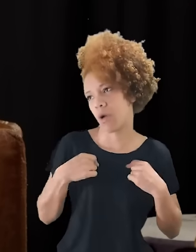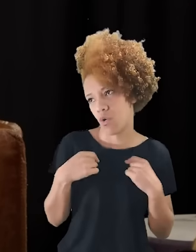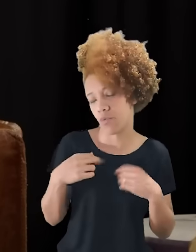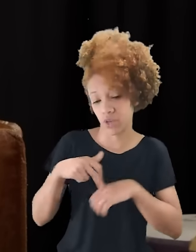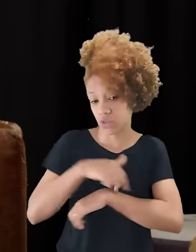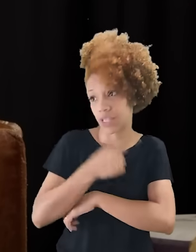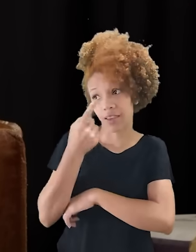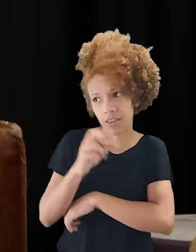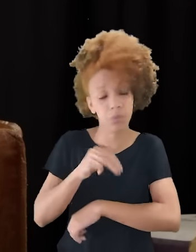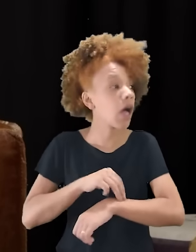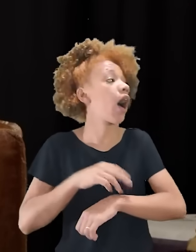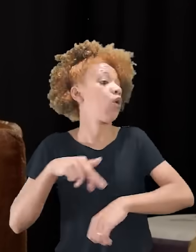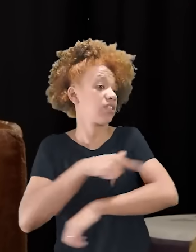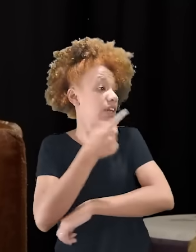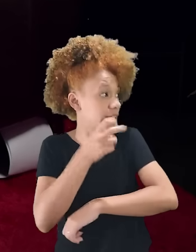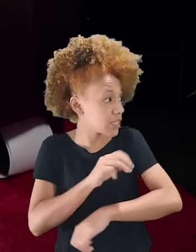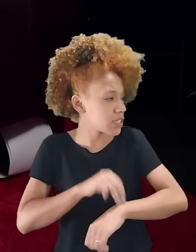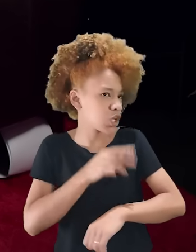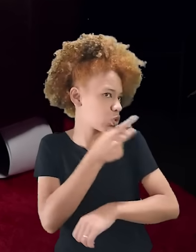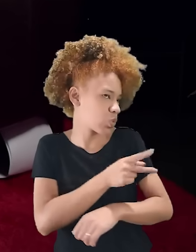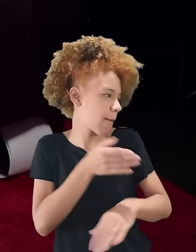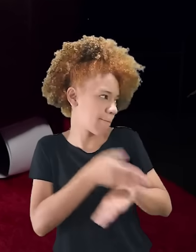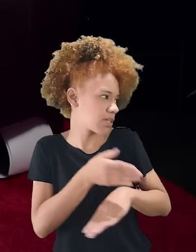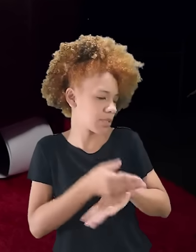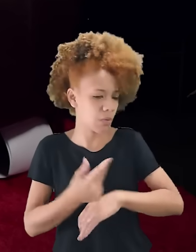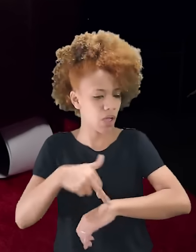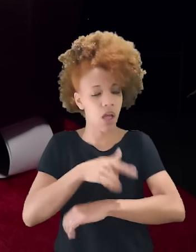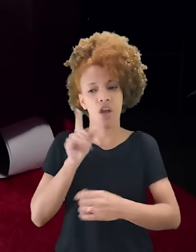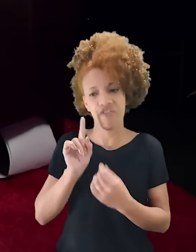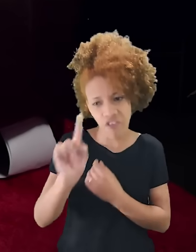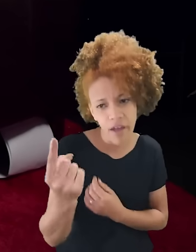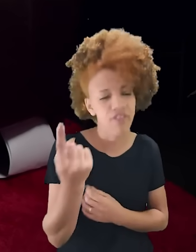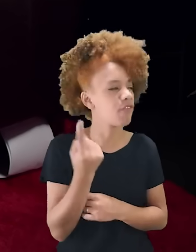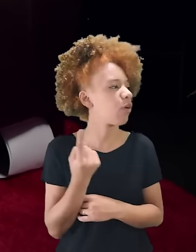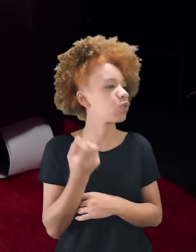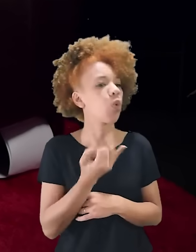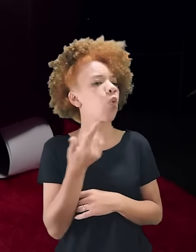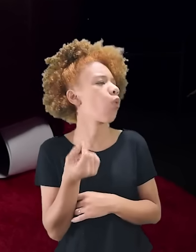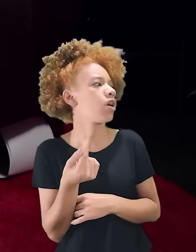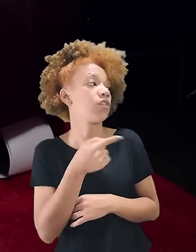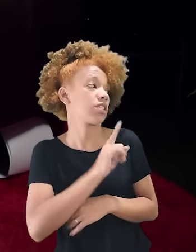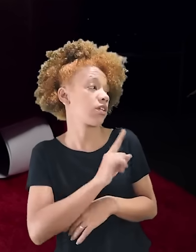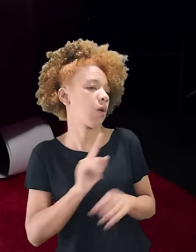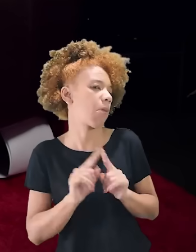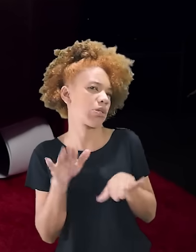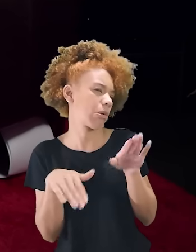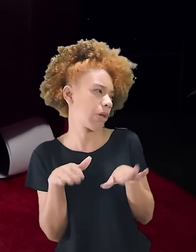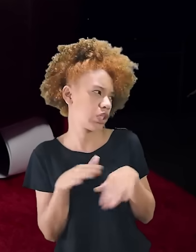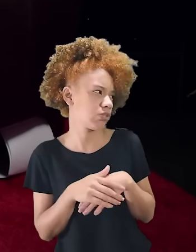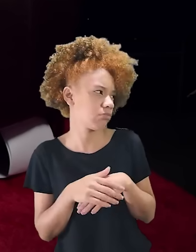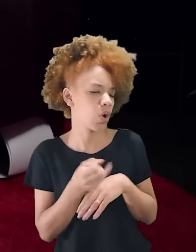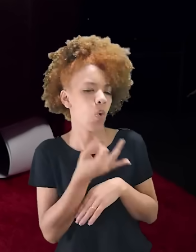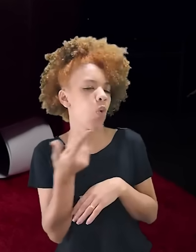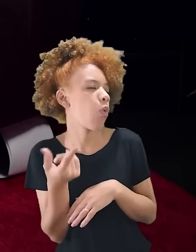roupa e o desfile a 15 minutos Ah o desfile a 15 minutos a sua participação é aquela andada lá e volta é quanto recebe não você mas uma